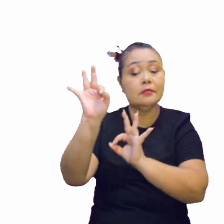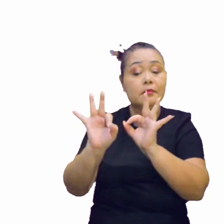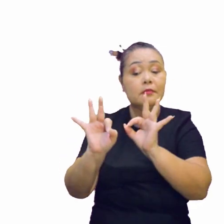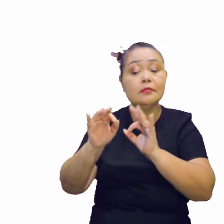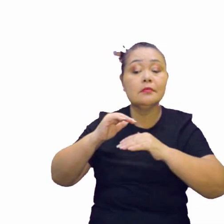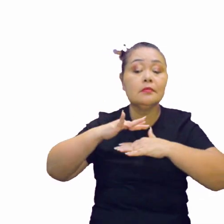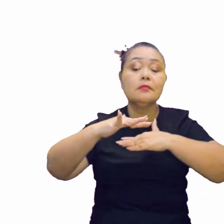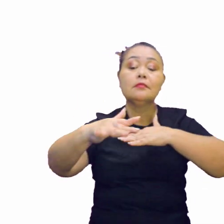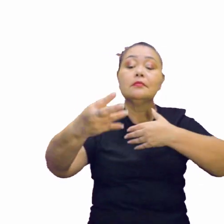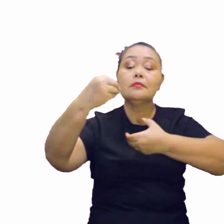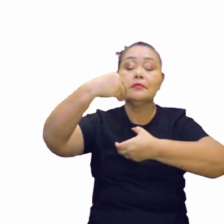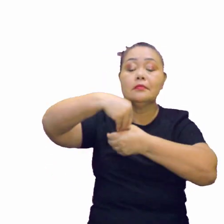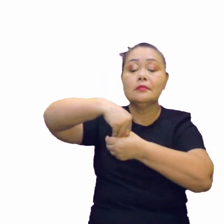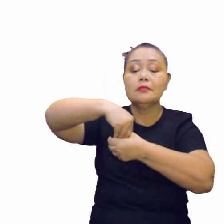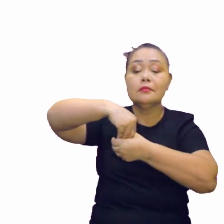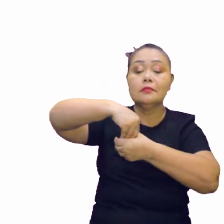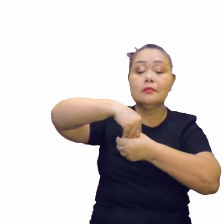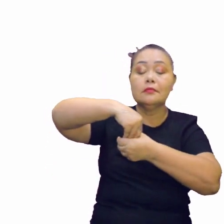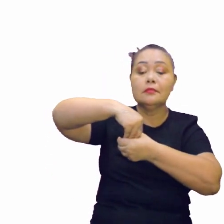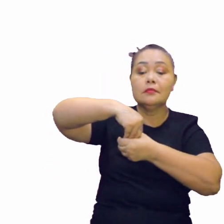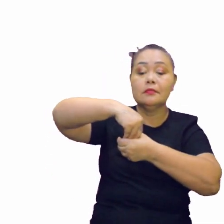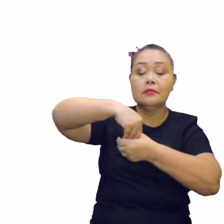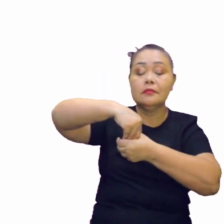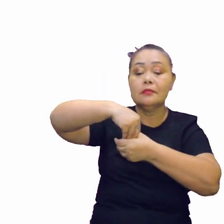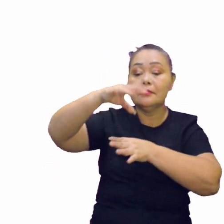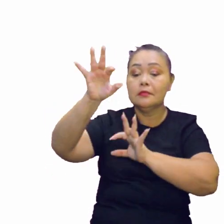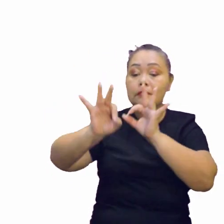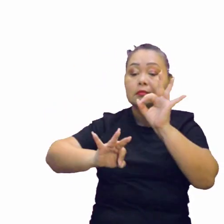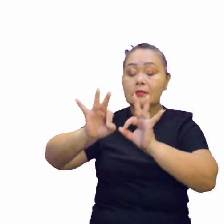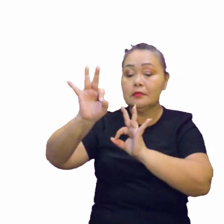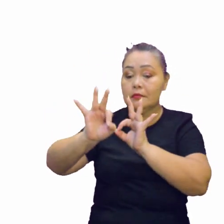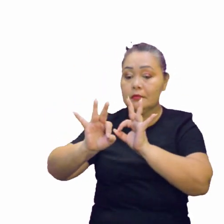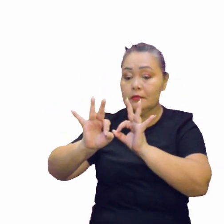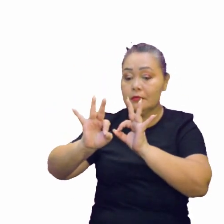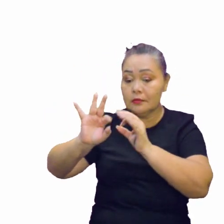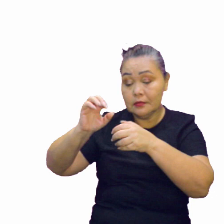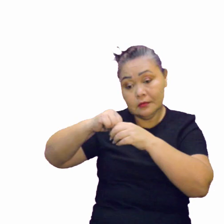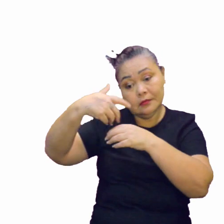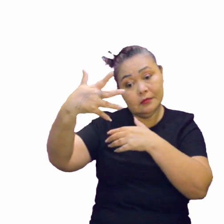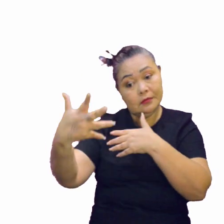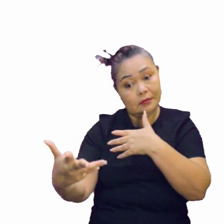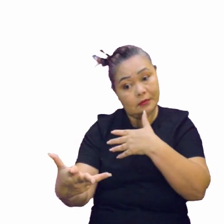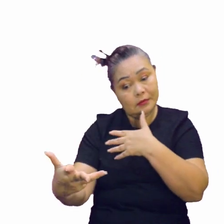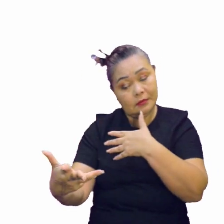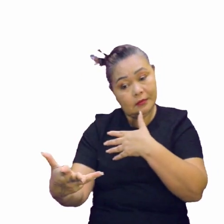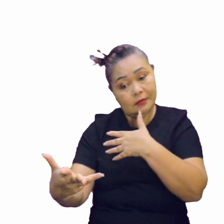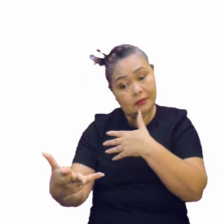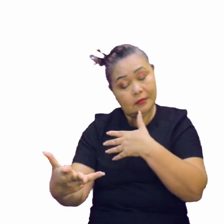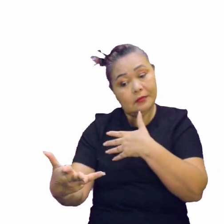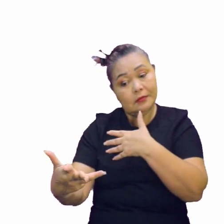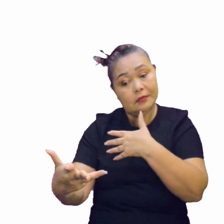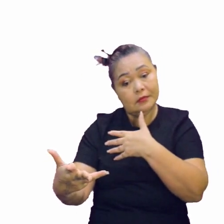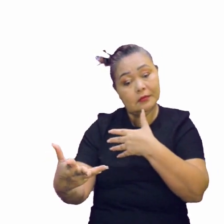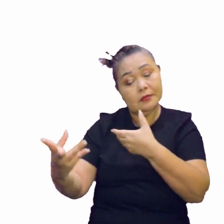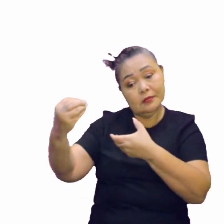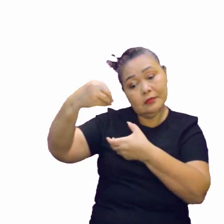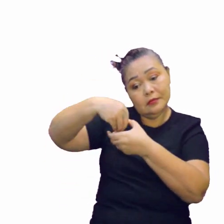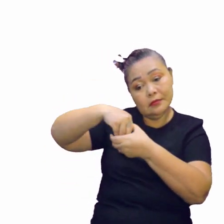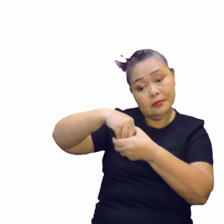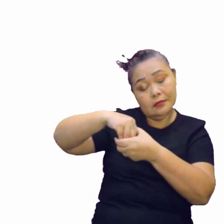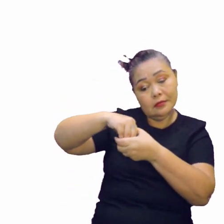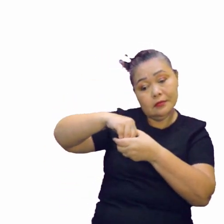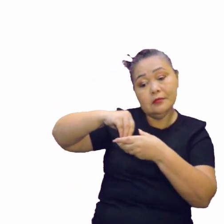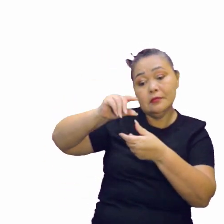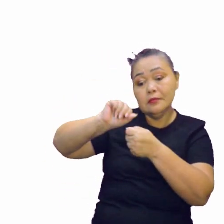interno, manutenção e ordem do ambiente externo, que estão embutidas as relações da fauna e